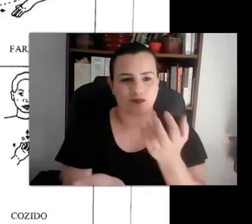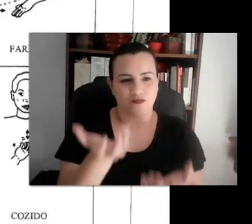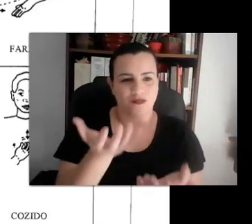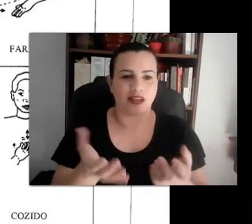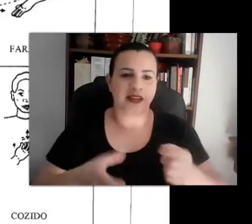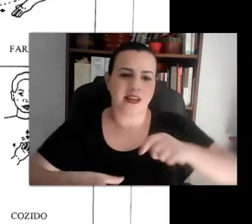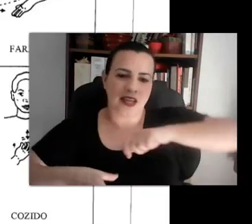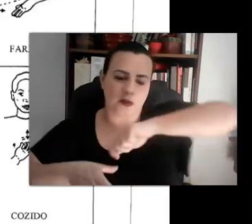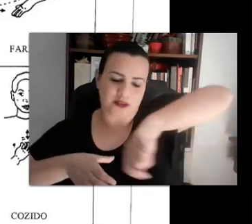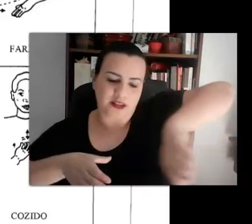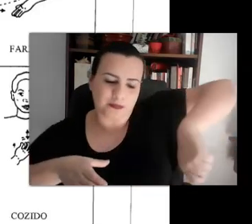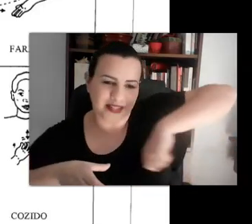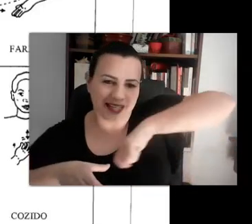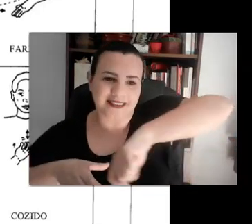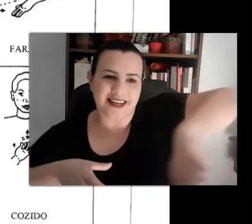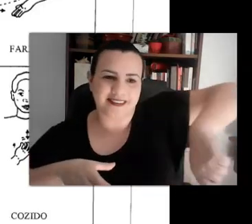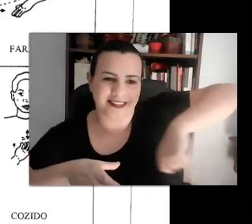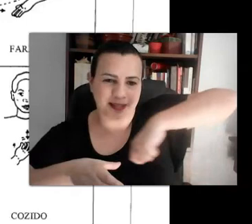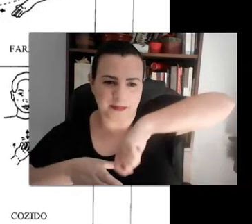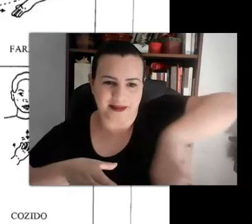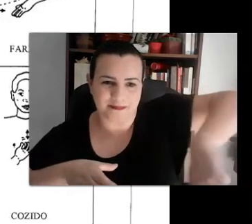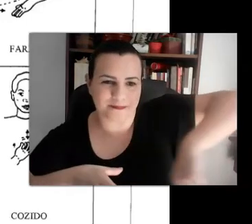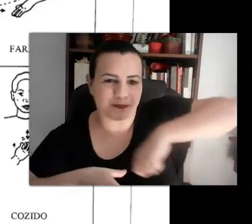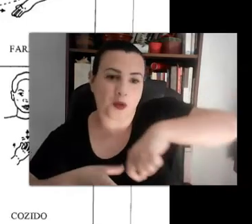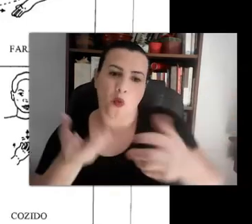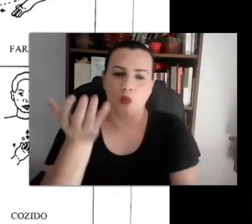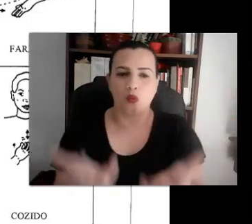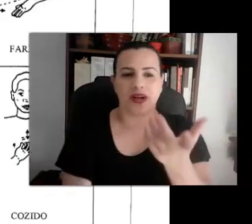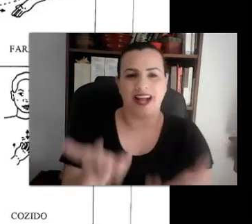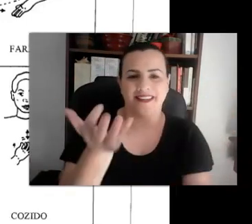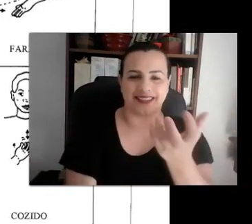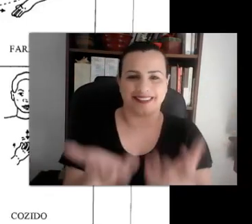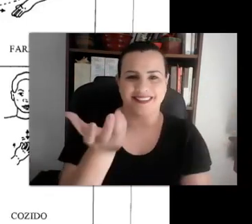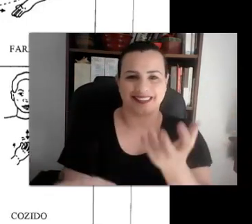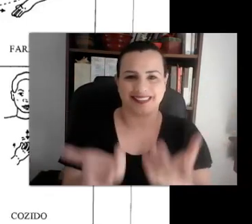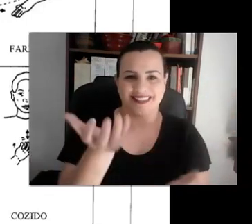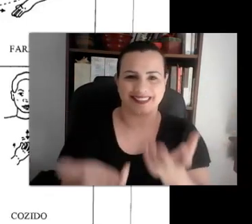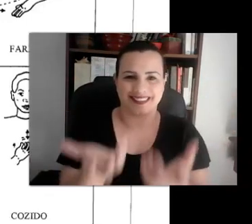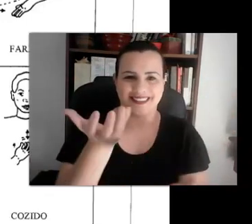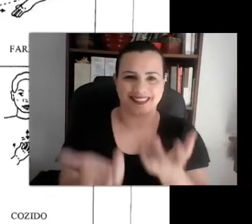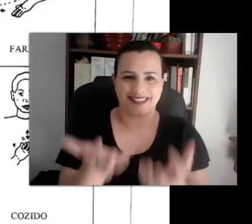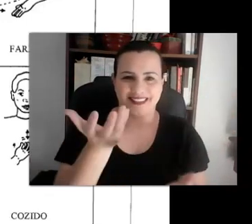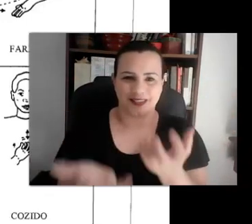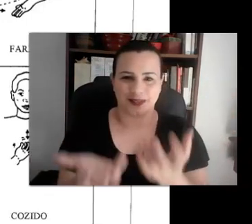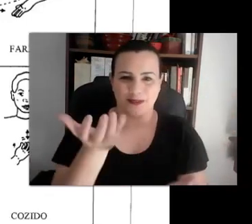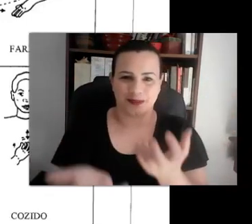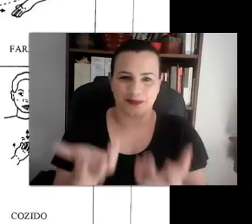também. E cozido poderia ser assim também, ou assim.